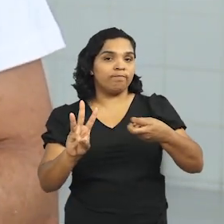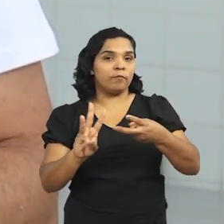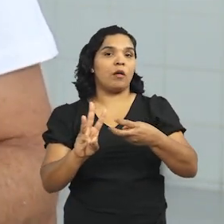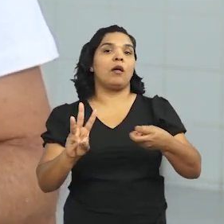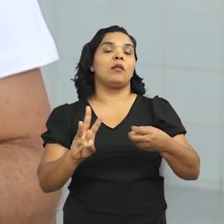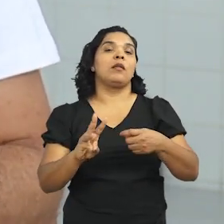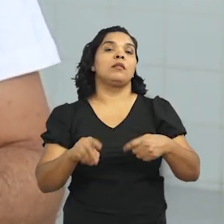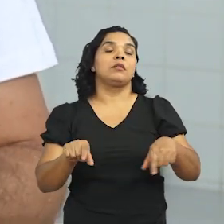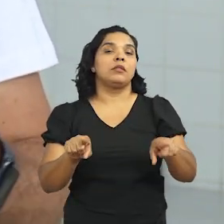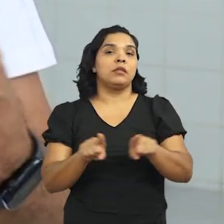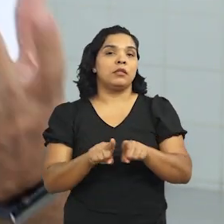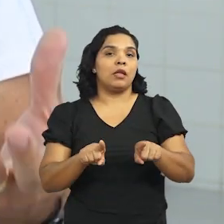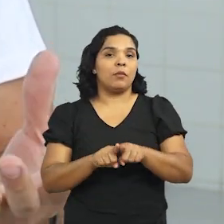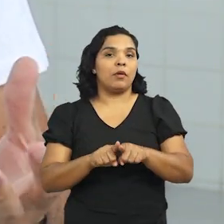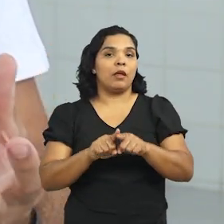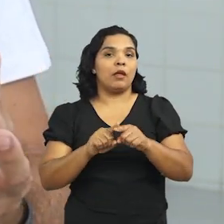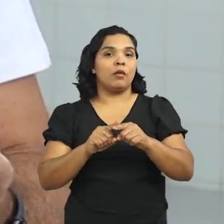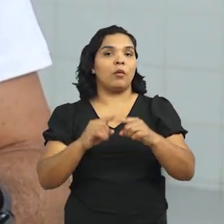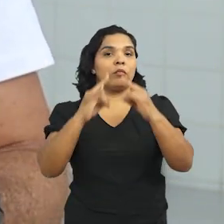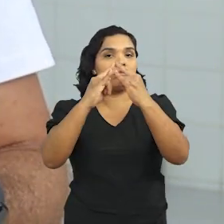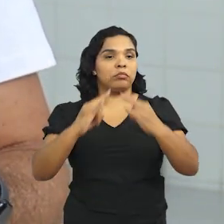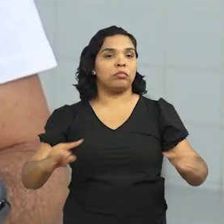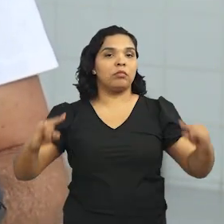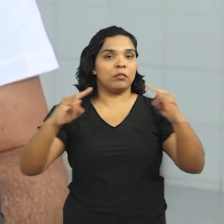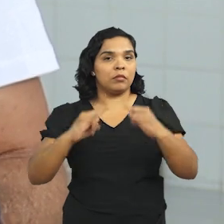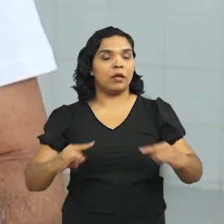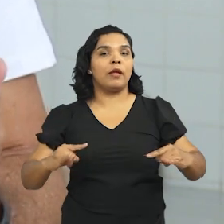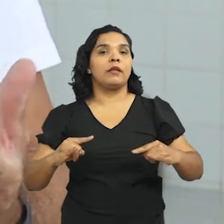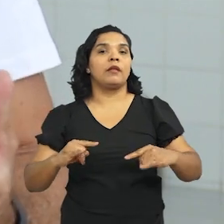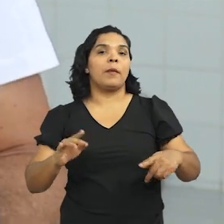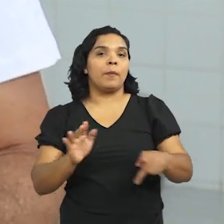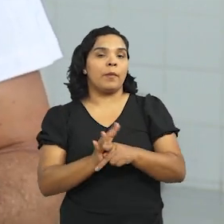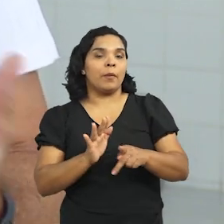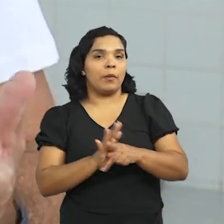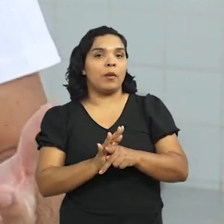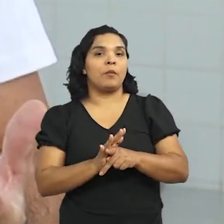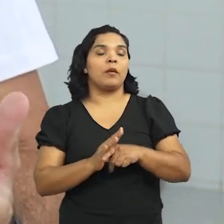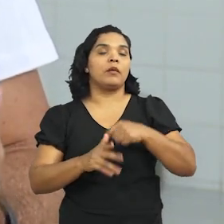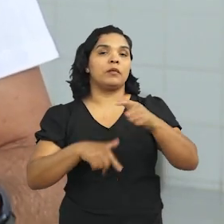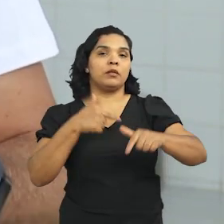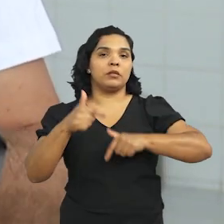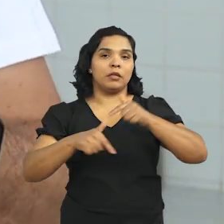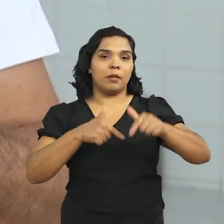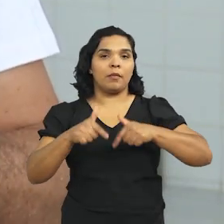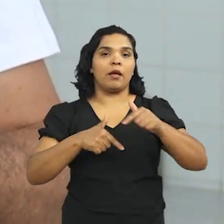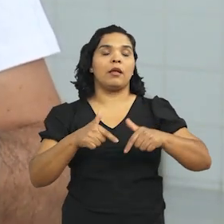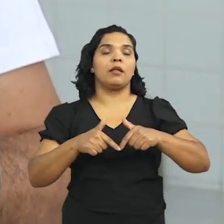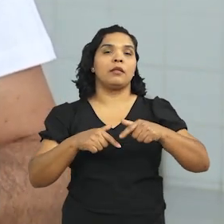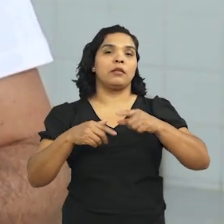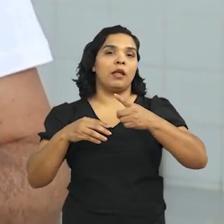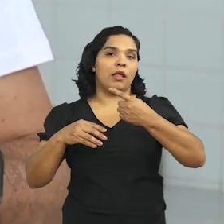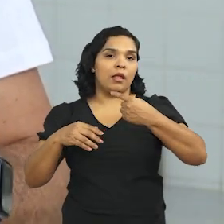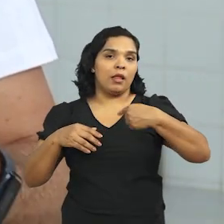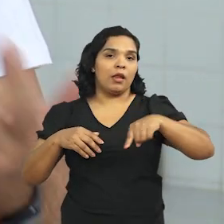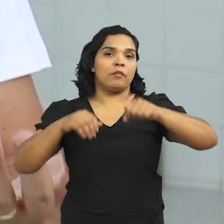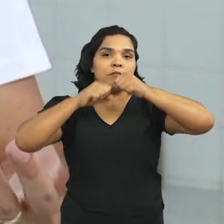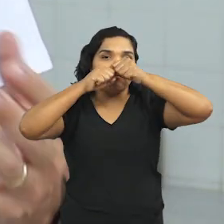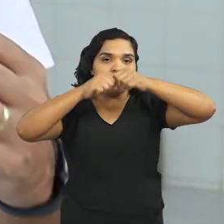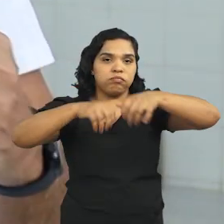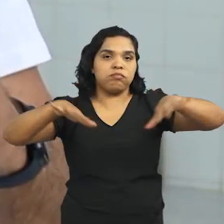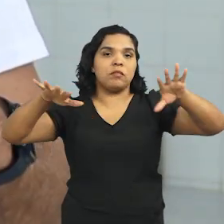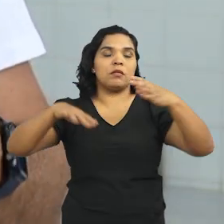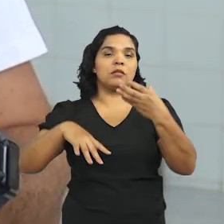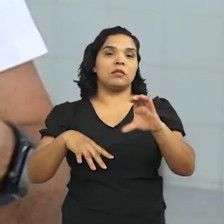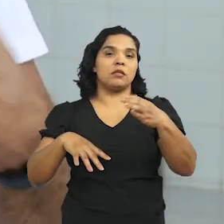originários, com povos dos assentamentos, né? Oriundas de reforma agrária. Então, a gente leva a